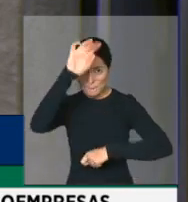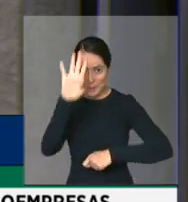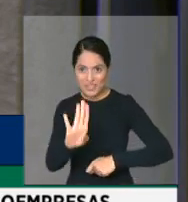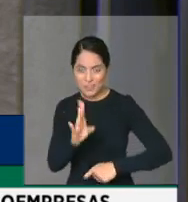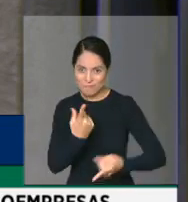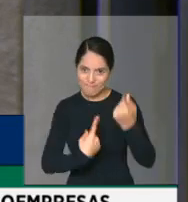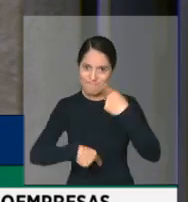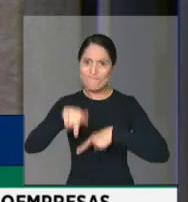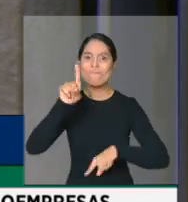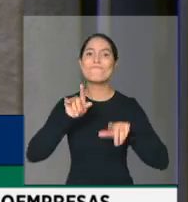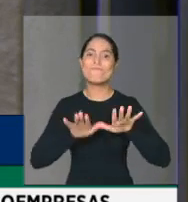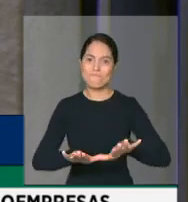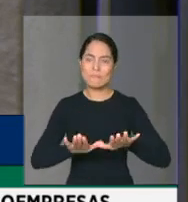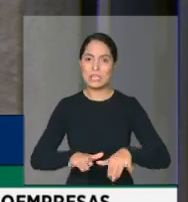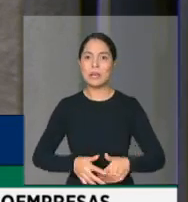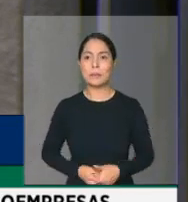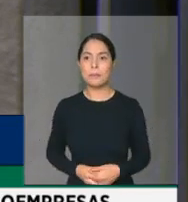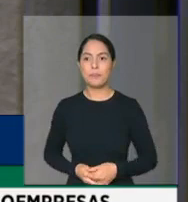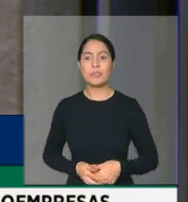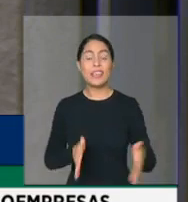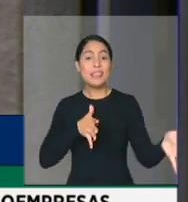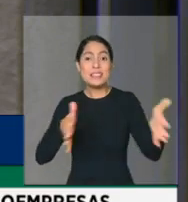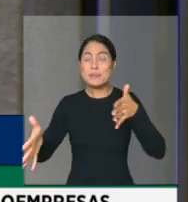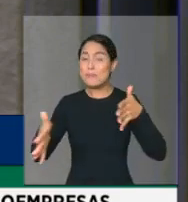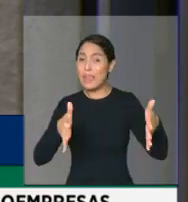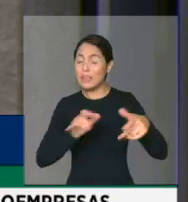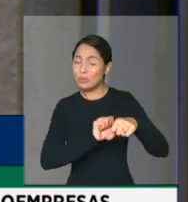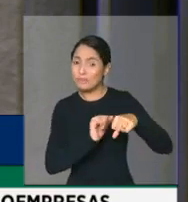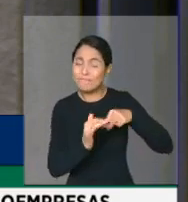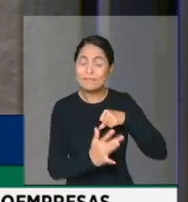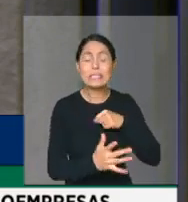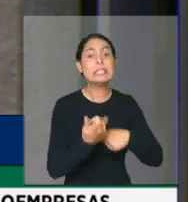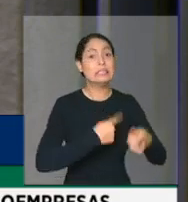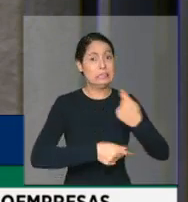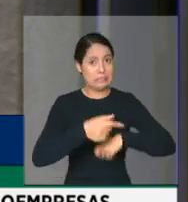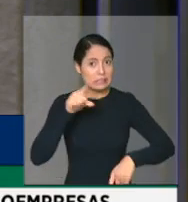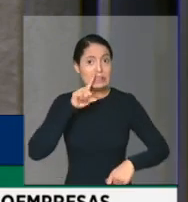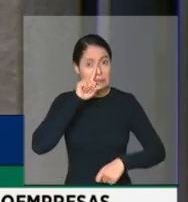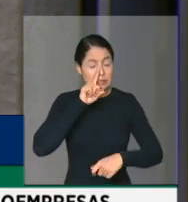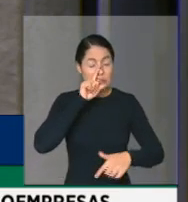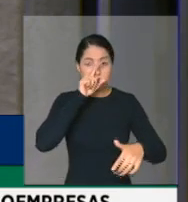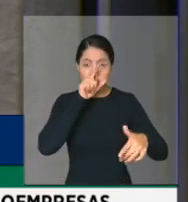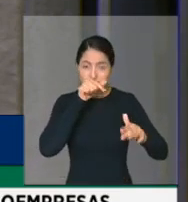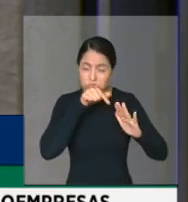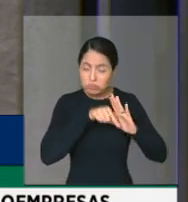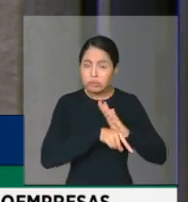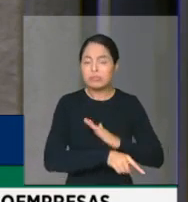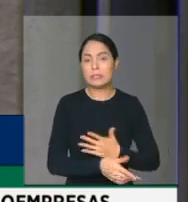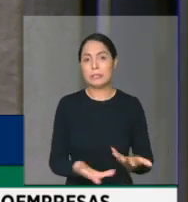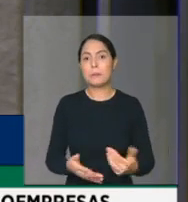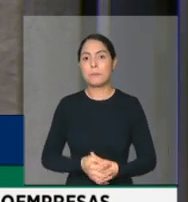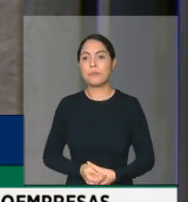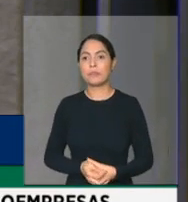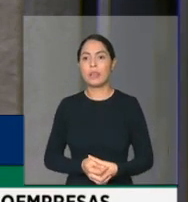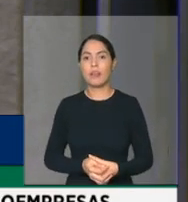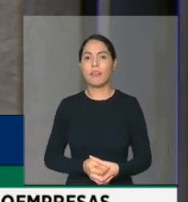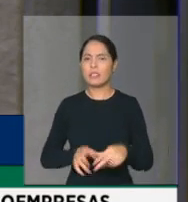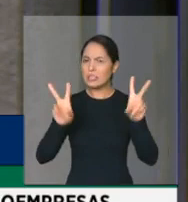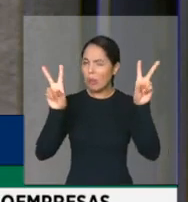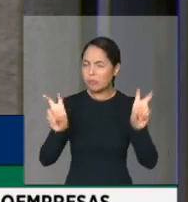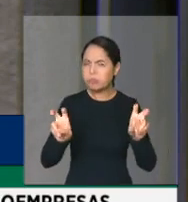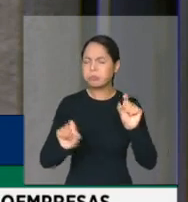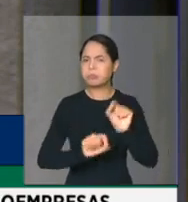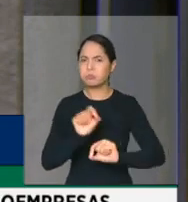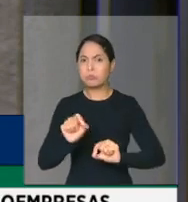termos, nesses tempos de dura retração da economia. Ainda dentro desse parênteses inicial, quero ressaltar em números